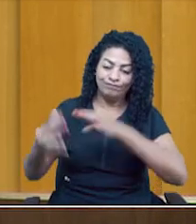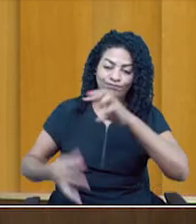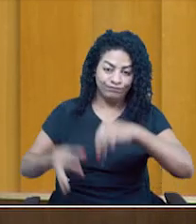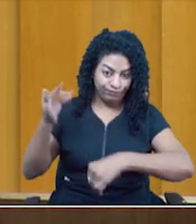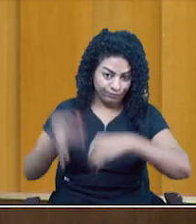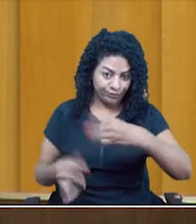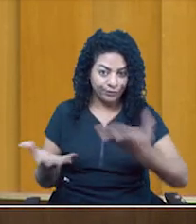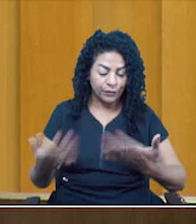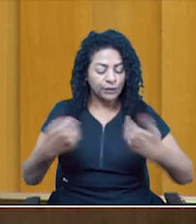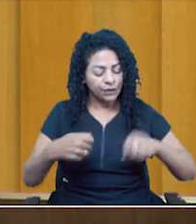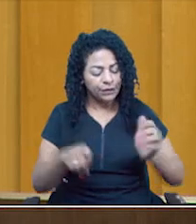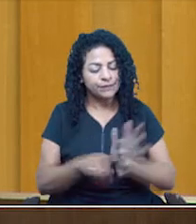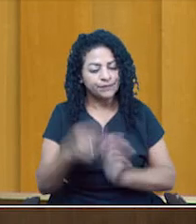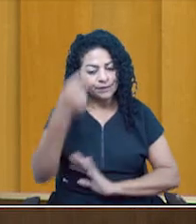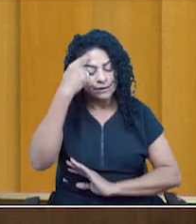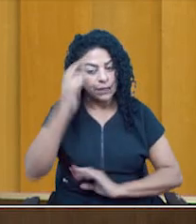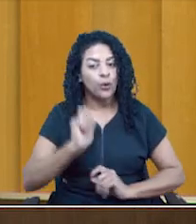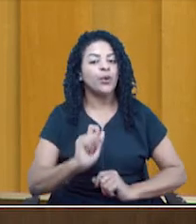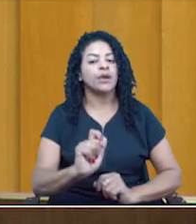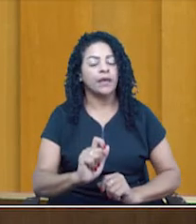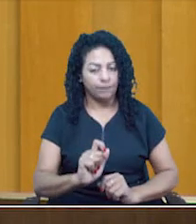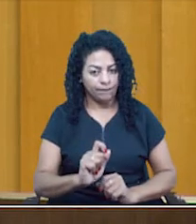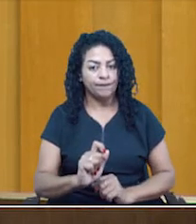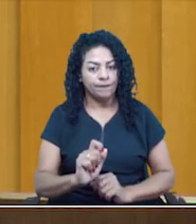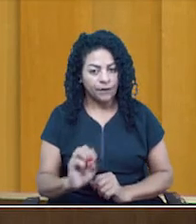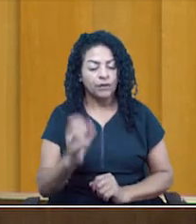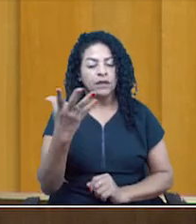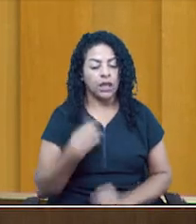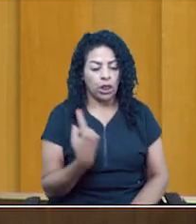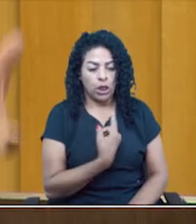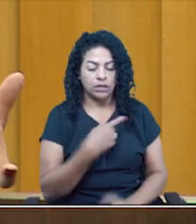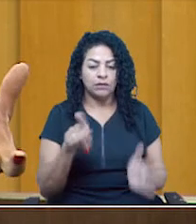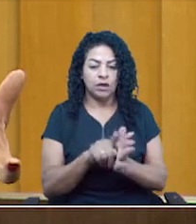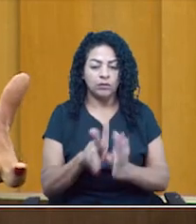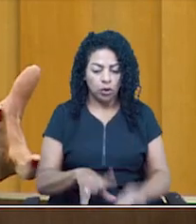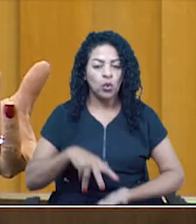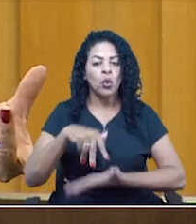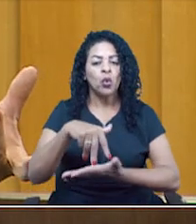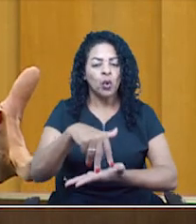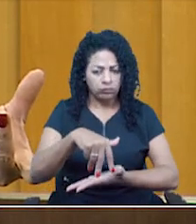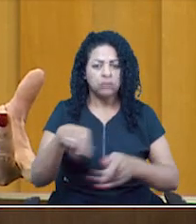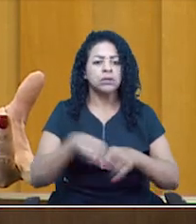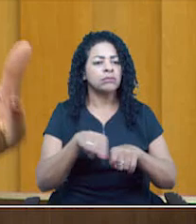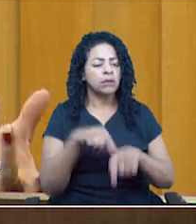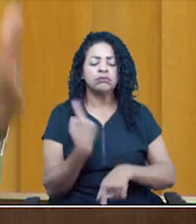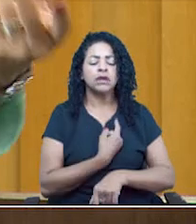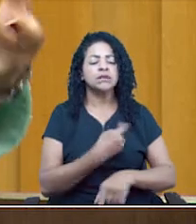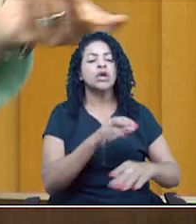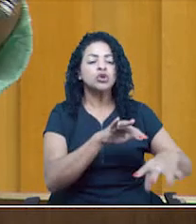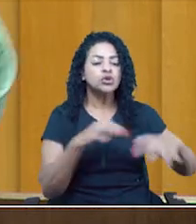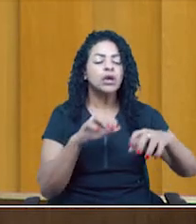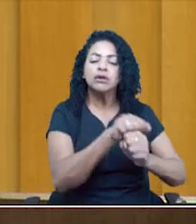o que efetivamente pensamos em termos da nossa atuação e da nossa comunicação com a sociedade. Como é que